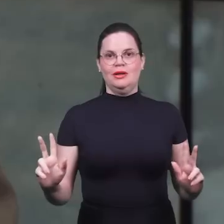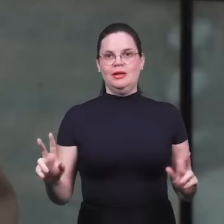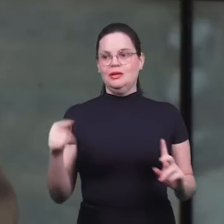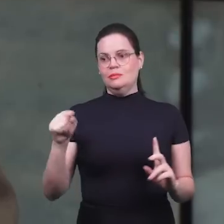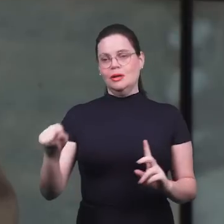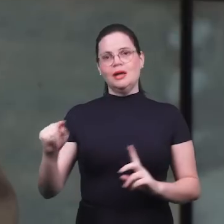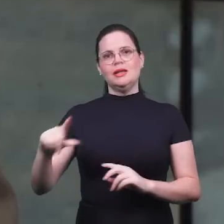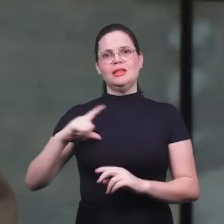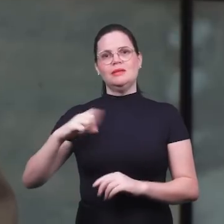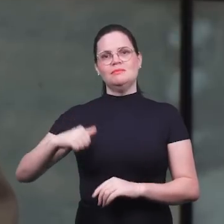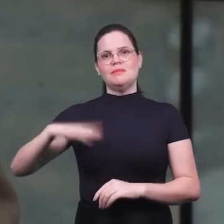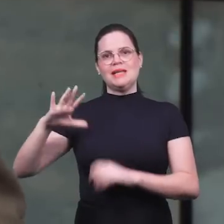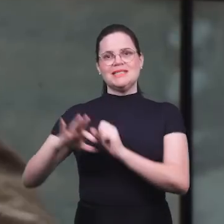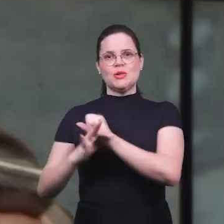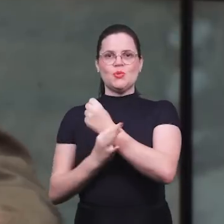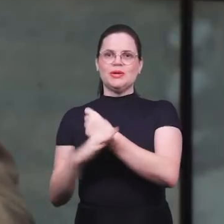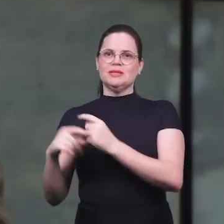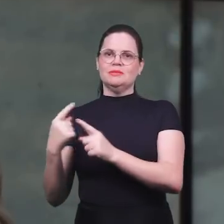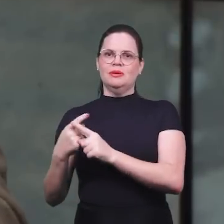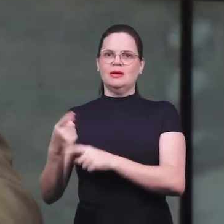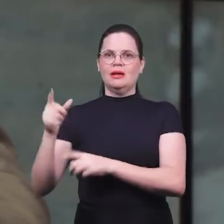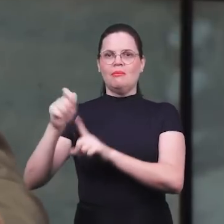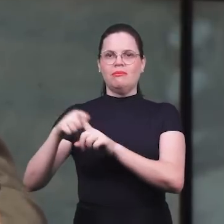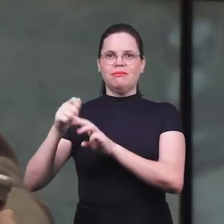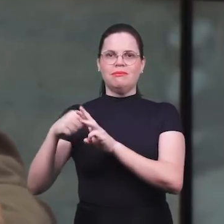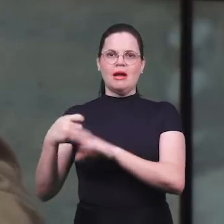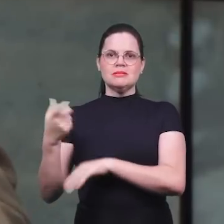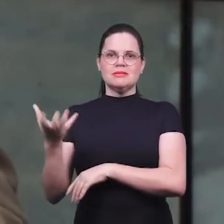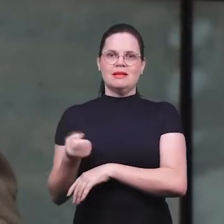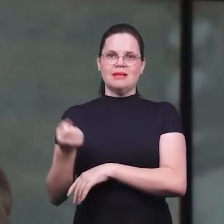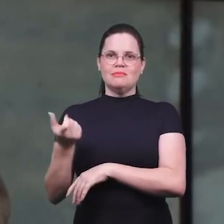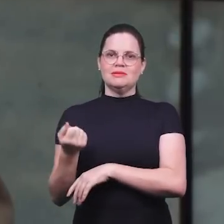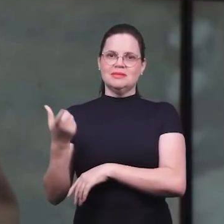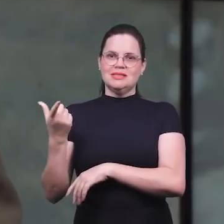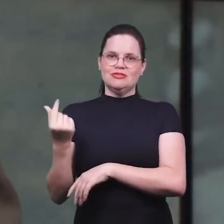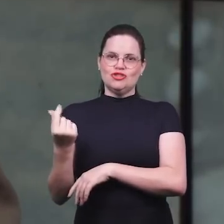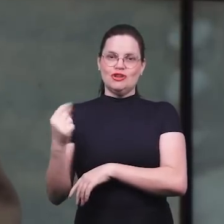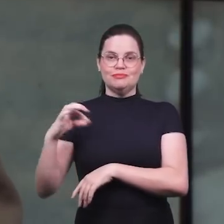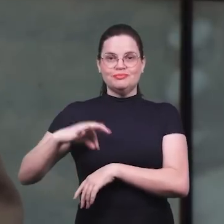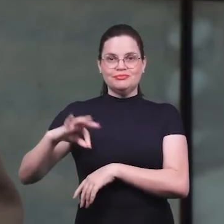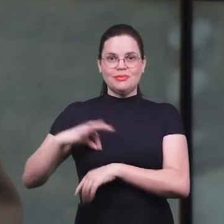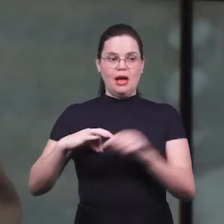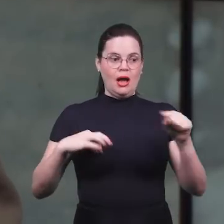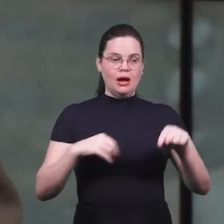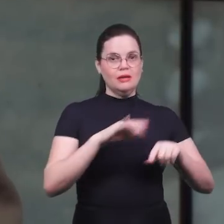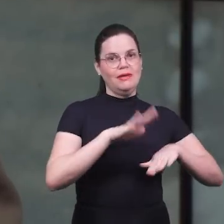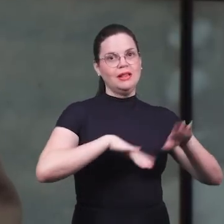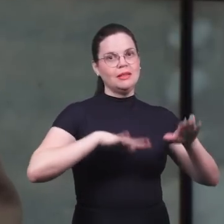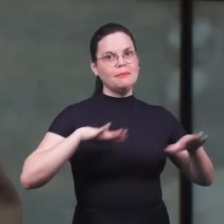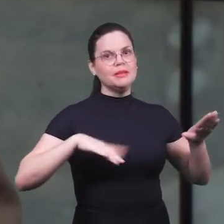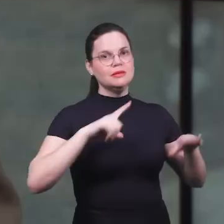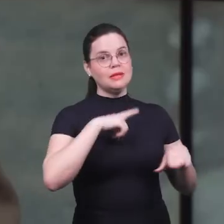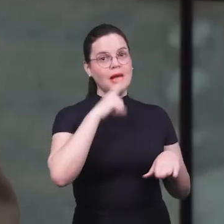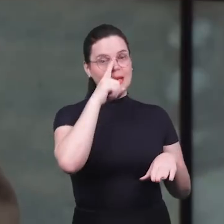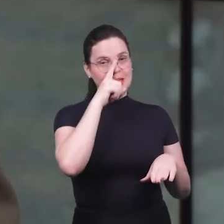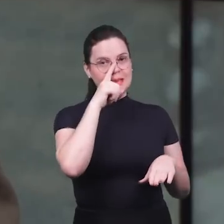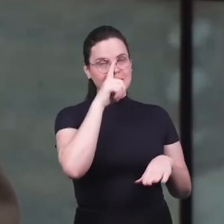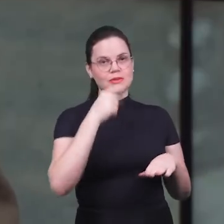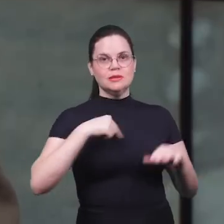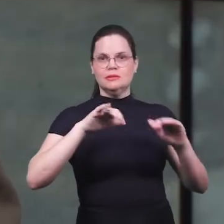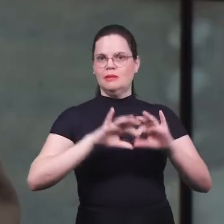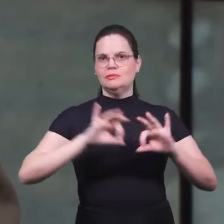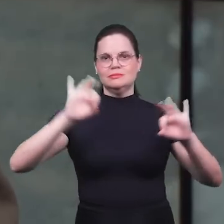do outro. Então você junta as duas coisas e consegue trazer esse